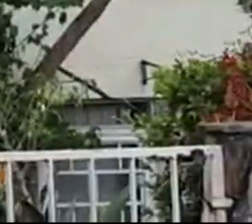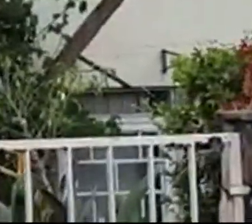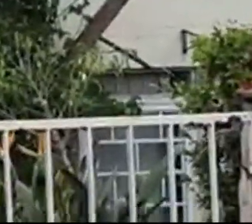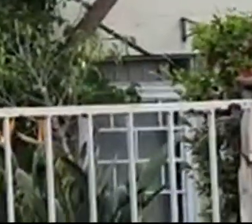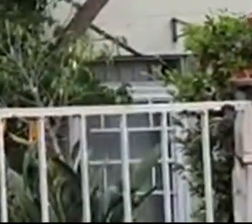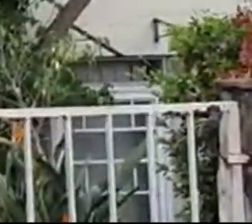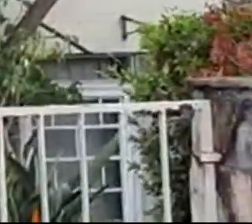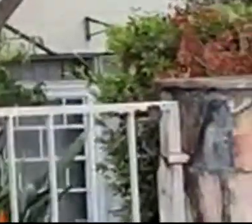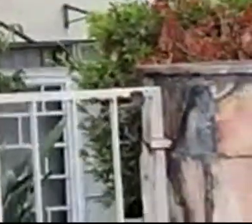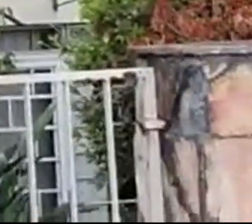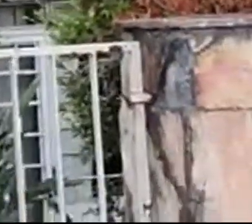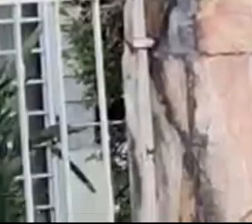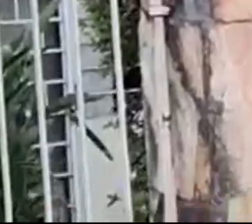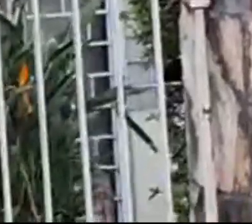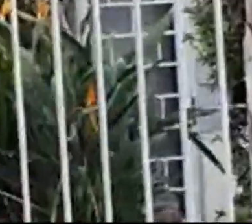aí